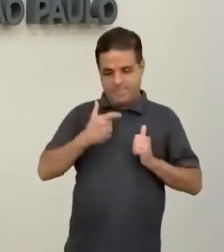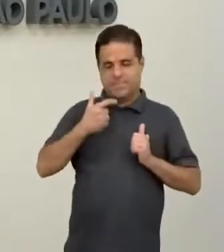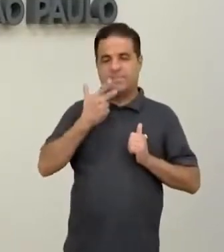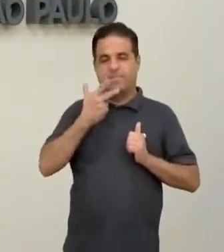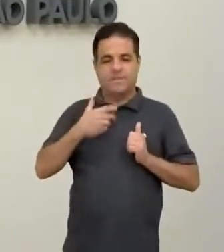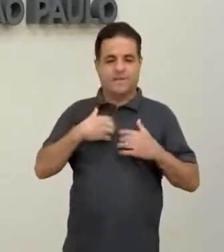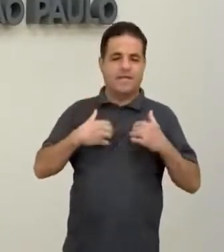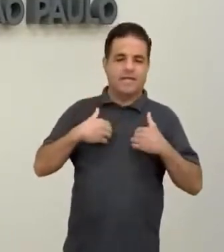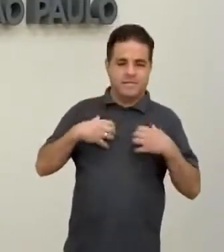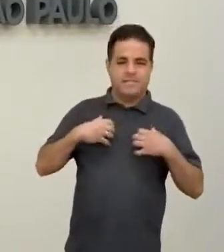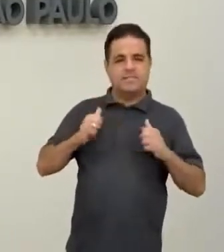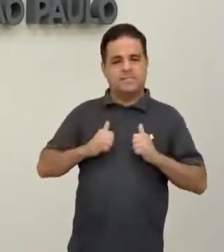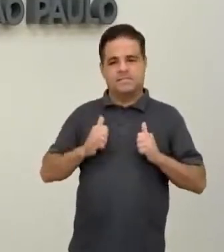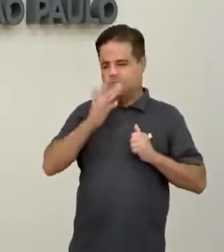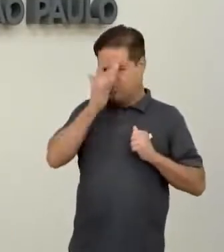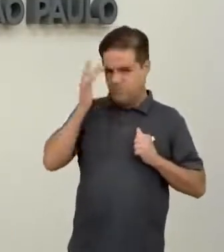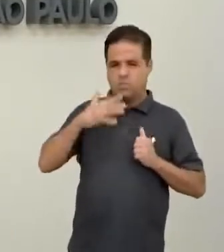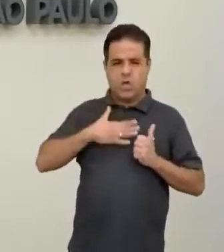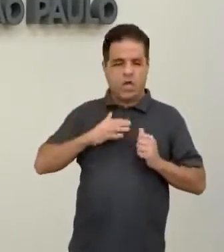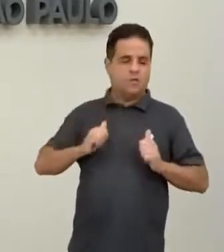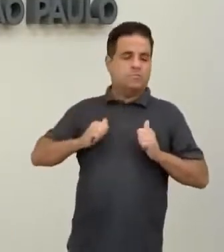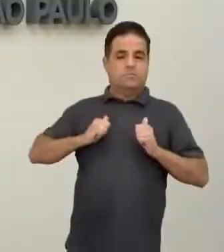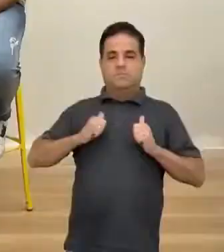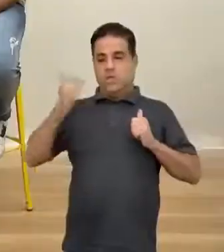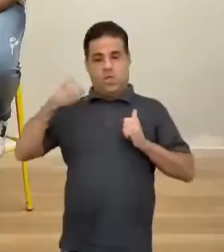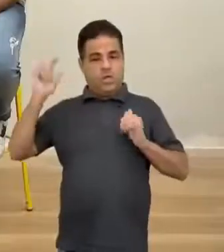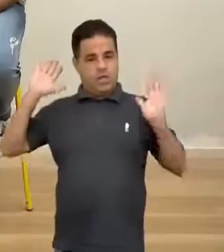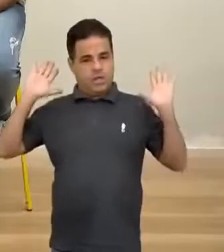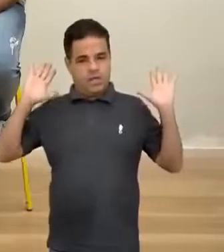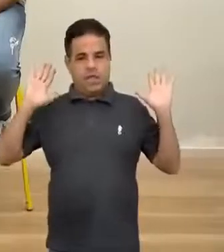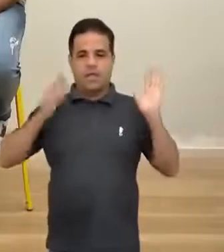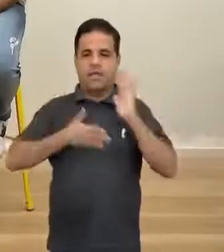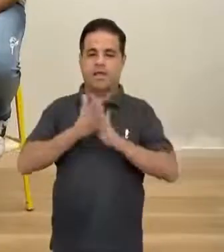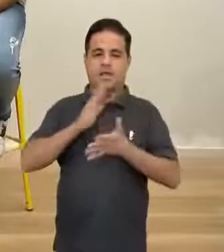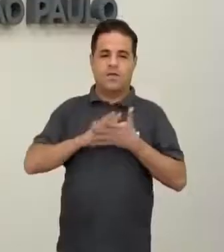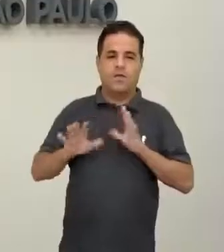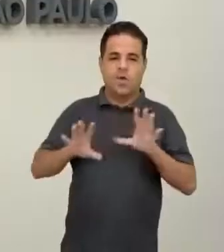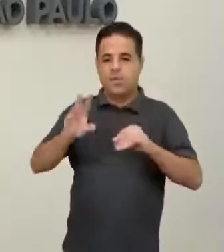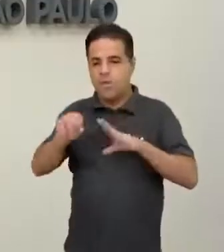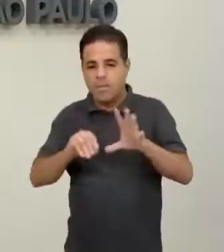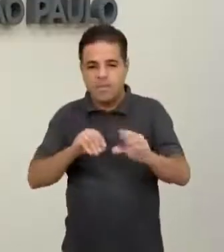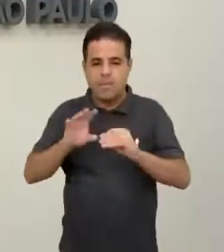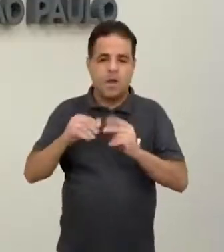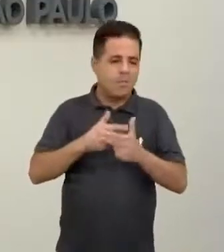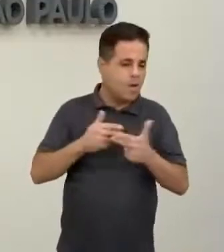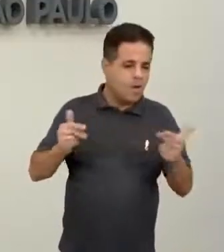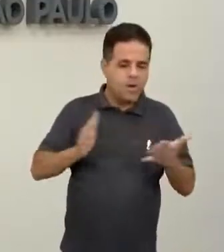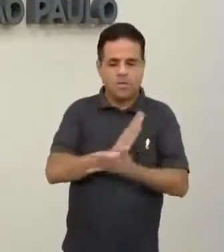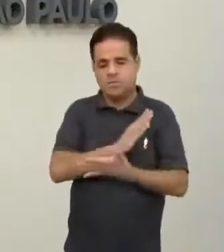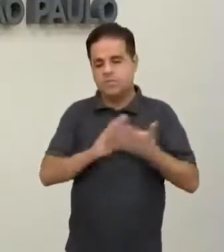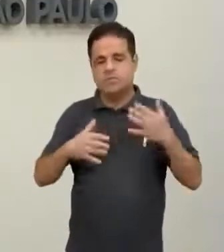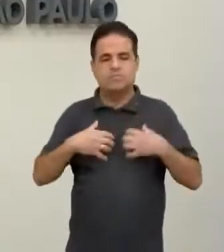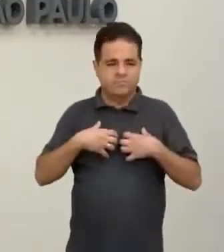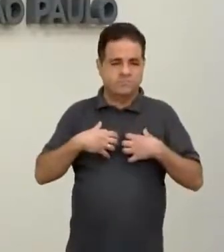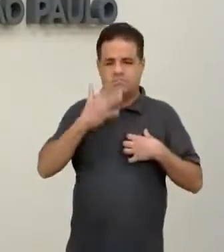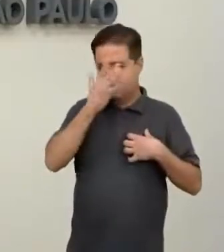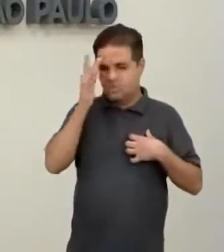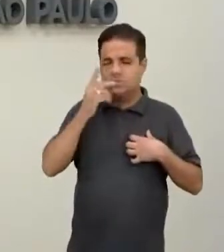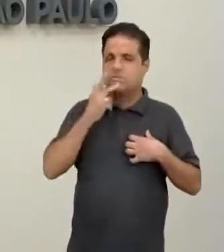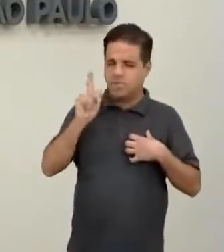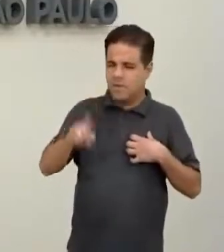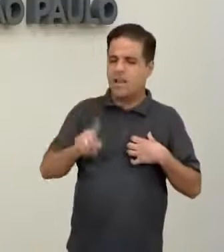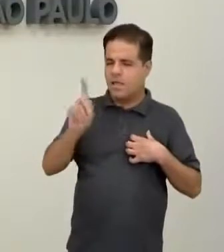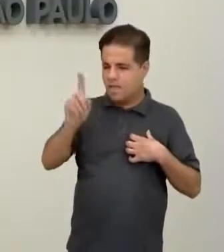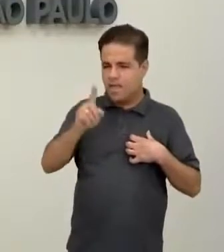né? Tem situações que a pessoa às vezes quer se vitimizar e ela usa o pé da letra. Manipular a situação, né? Você fala uma coisa que tá no sentido figurado e a pessoa leva o pé da